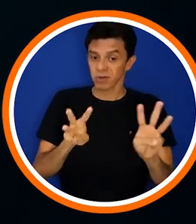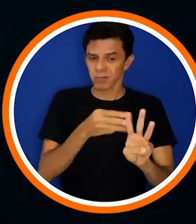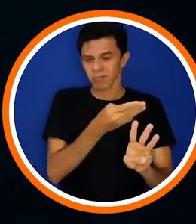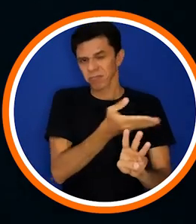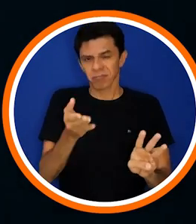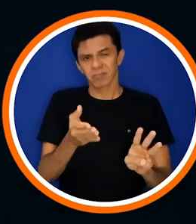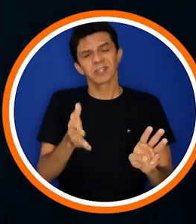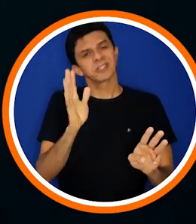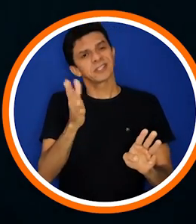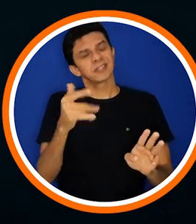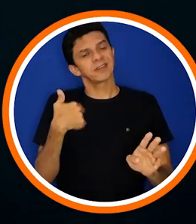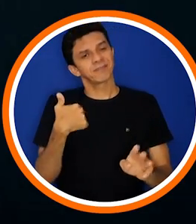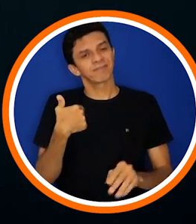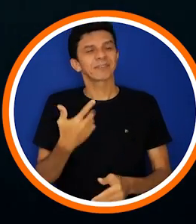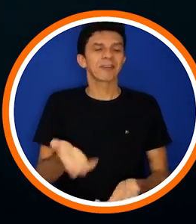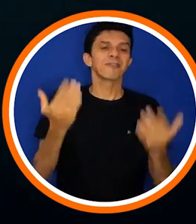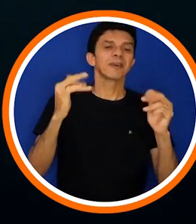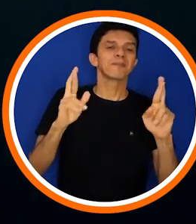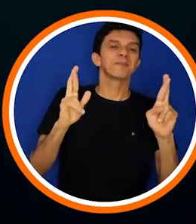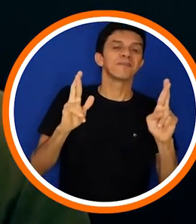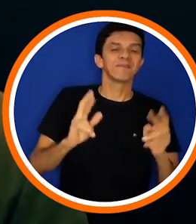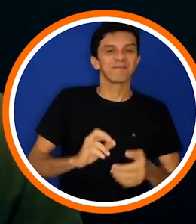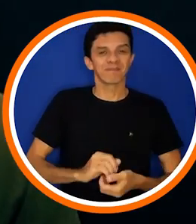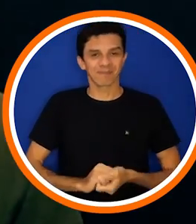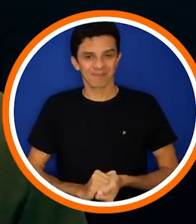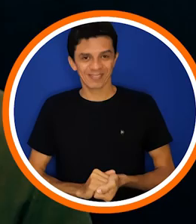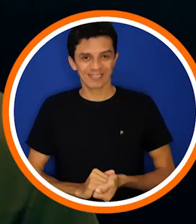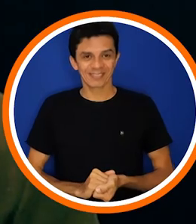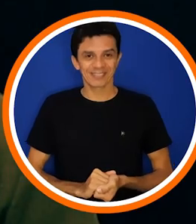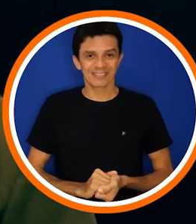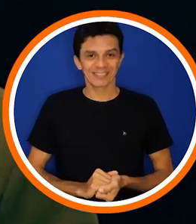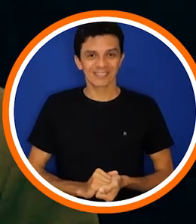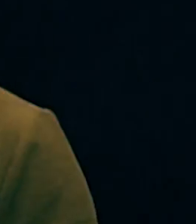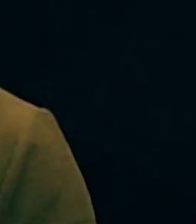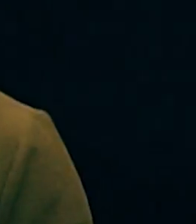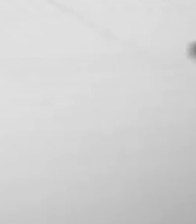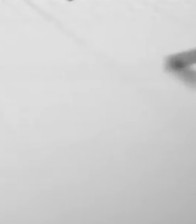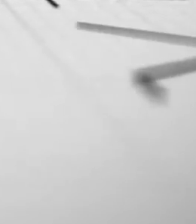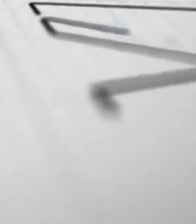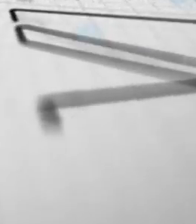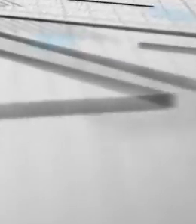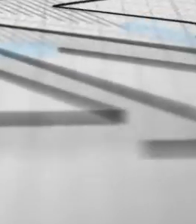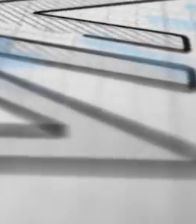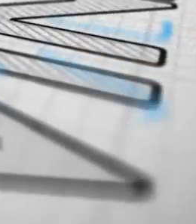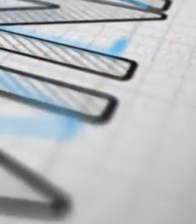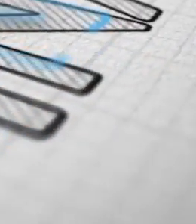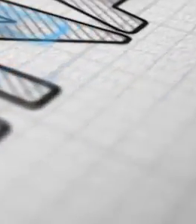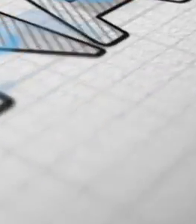site conscienciacristã.org.br. Esperamos você. Até lá!